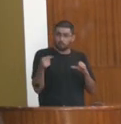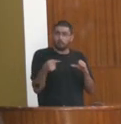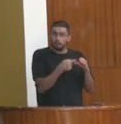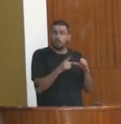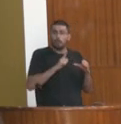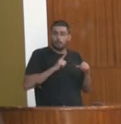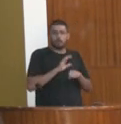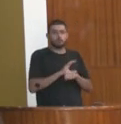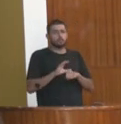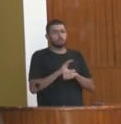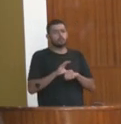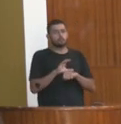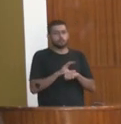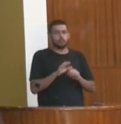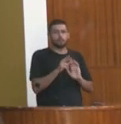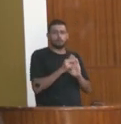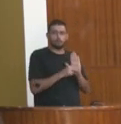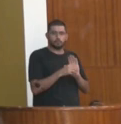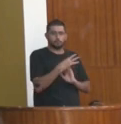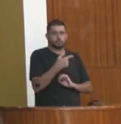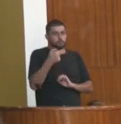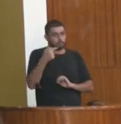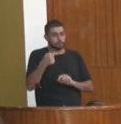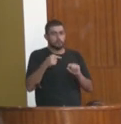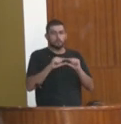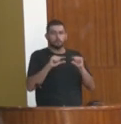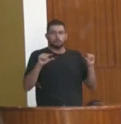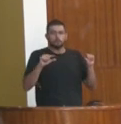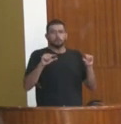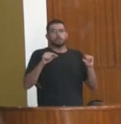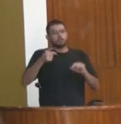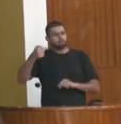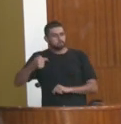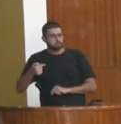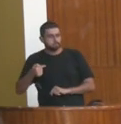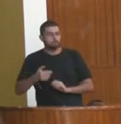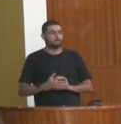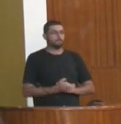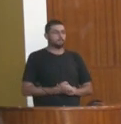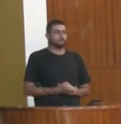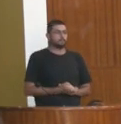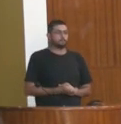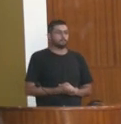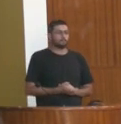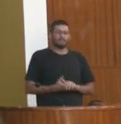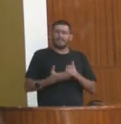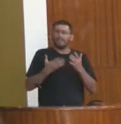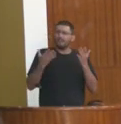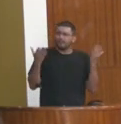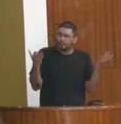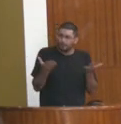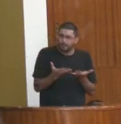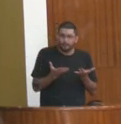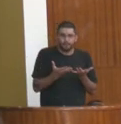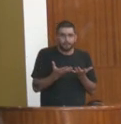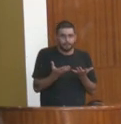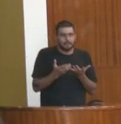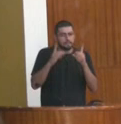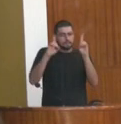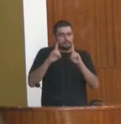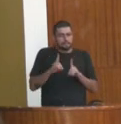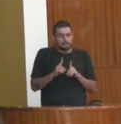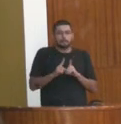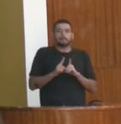na Constituição, no artigo 37, parágrafo 7º. E hoje, muitas pessoas com deficiência, essas ditas mais